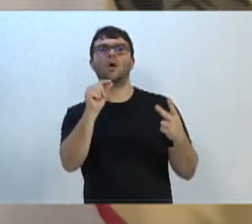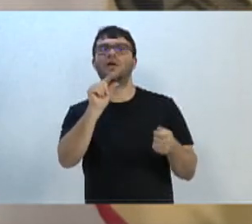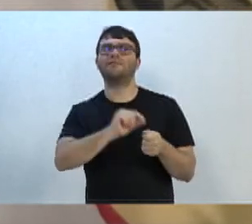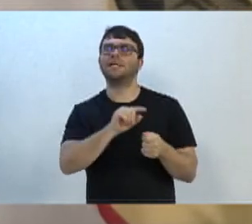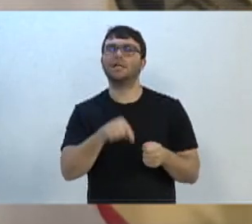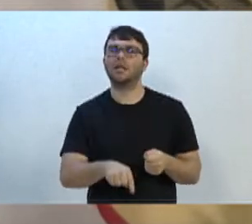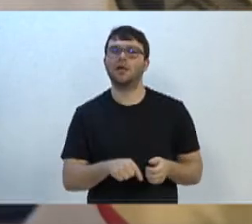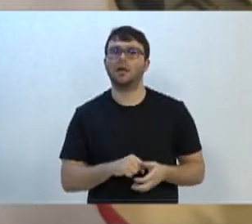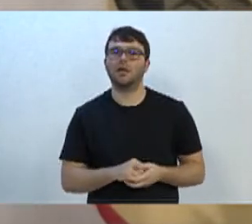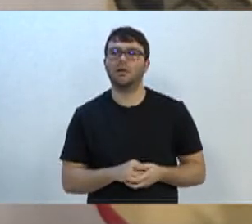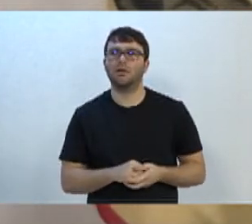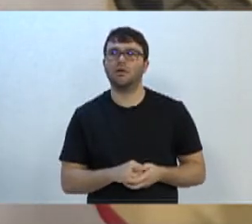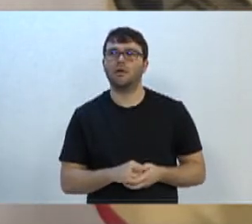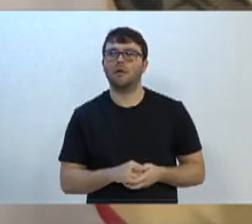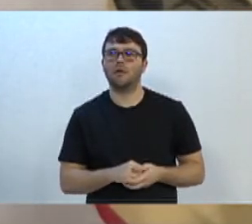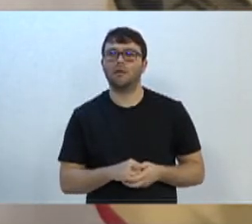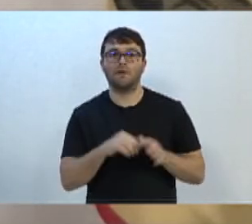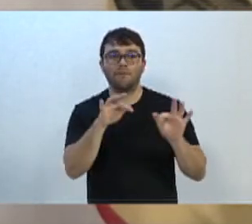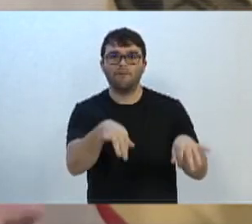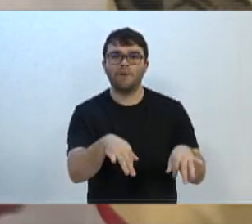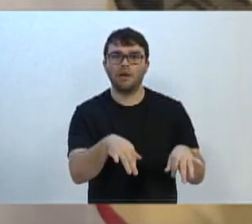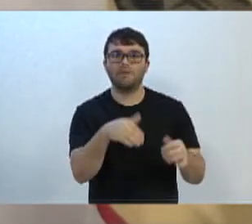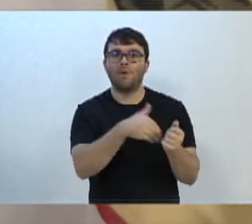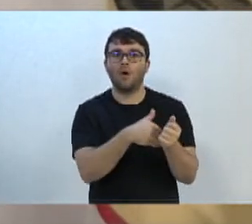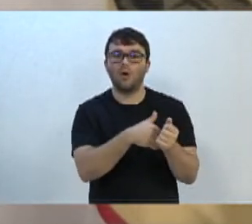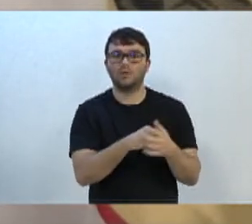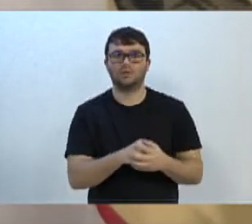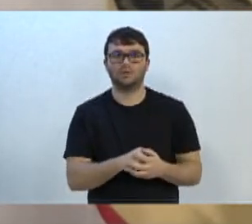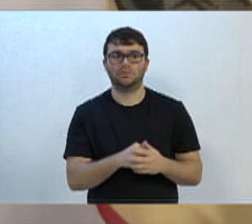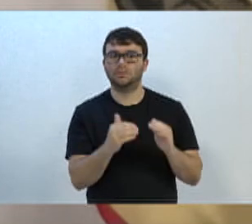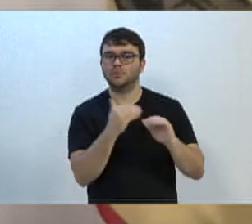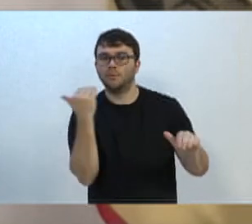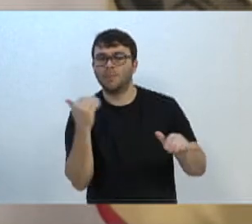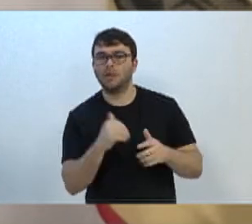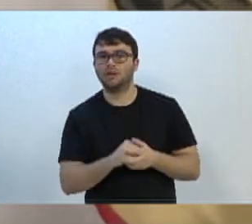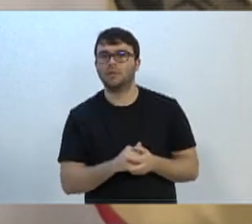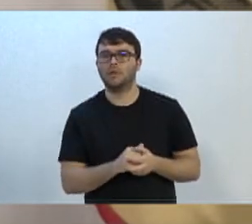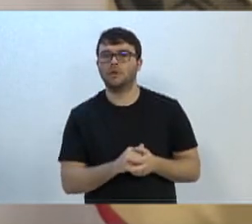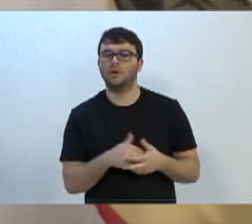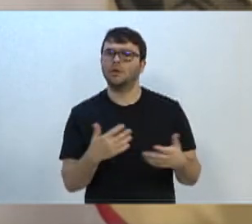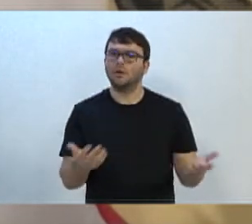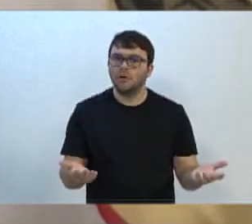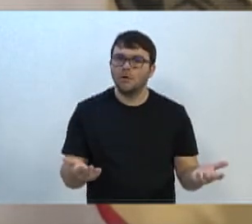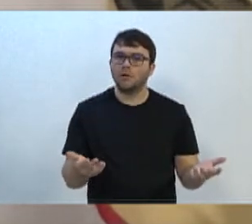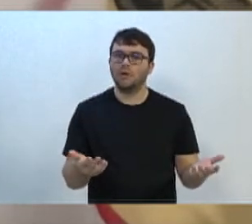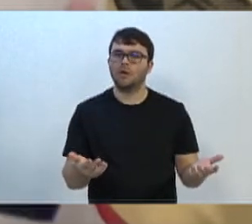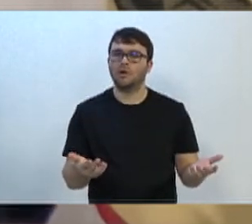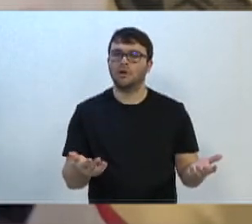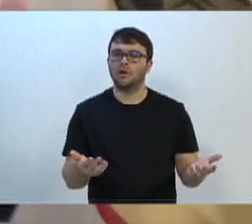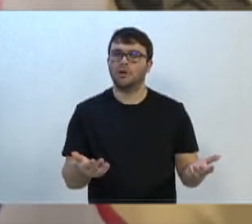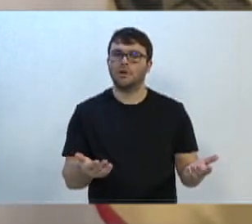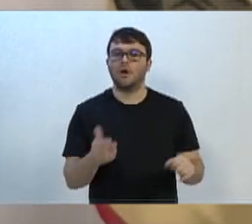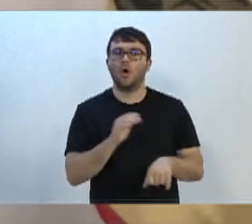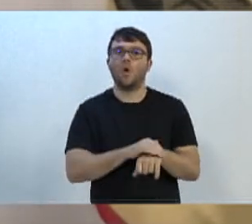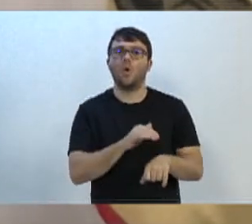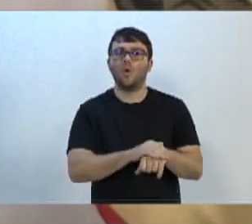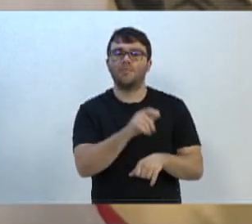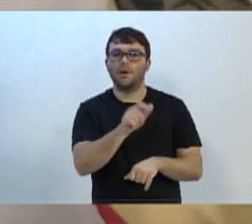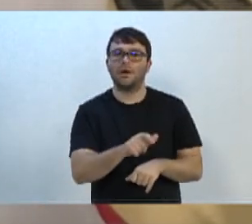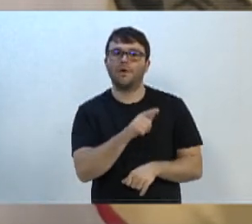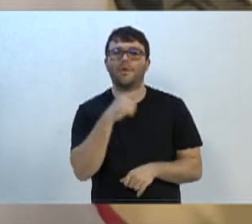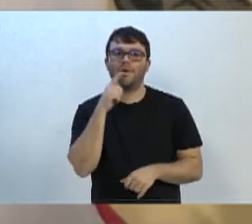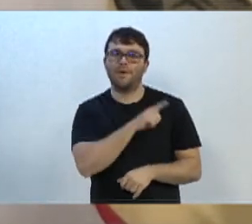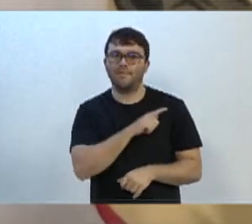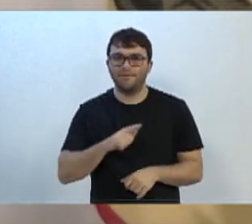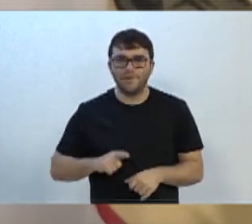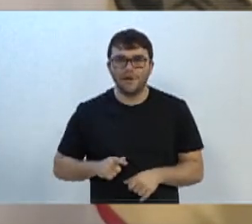aqui um acabou a eleição não faz sentido ou seja a culpa mais do que o governo do que vereadores